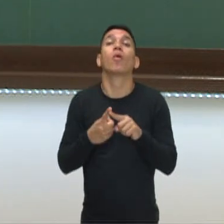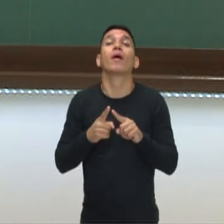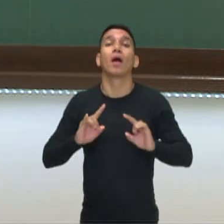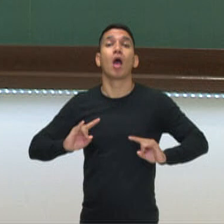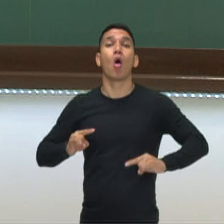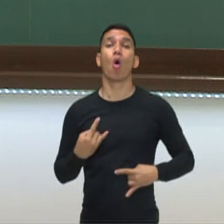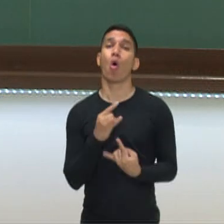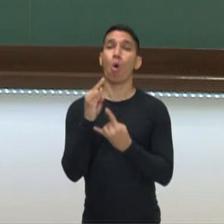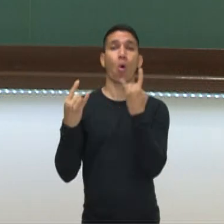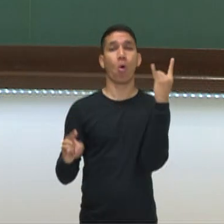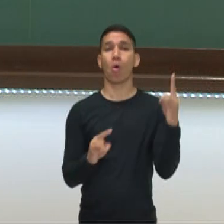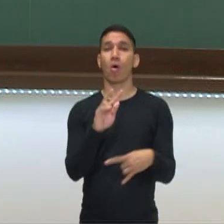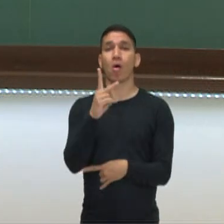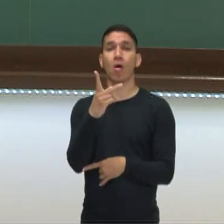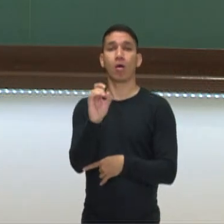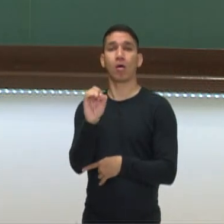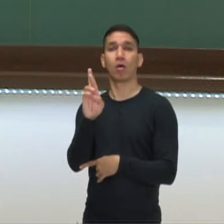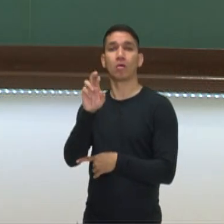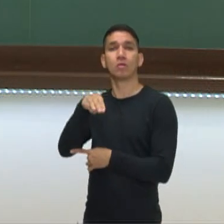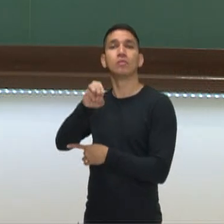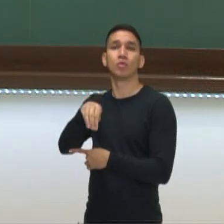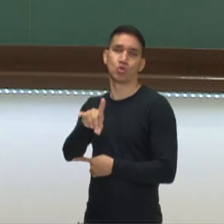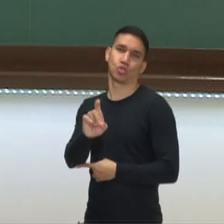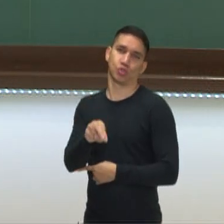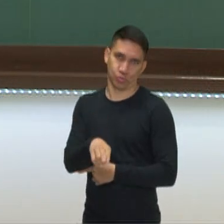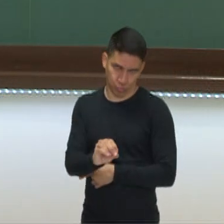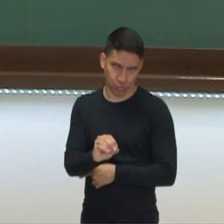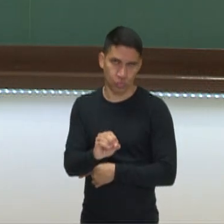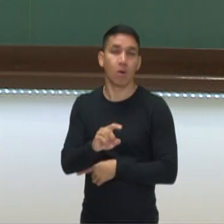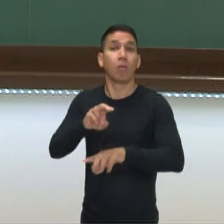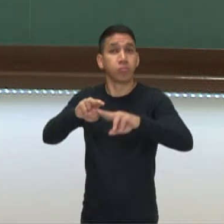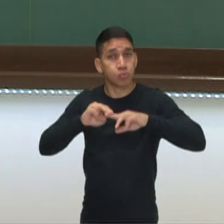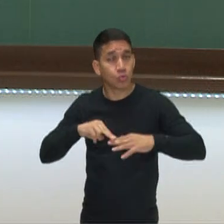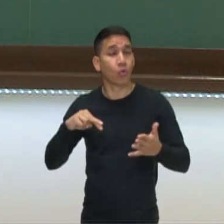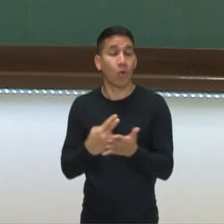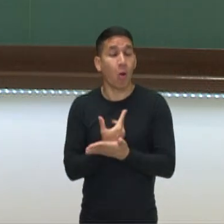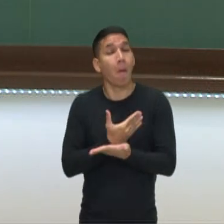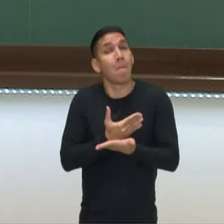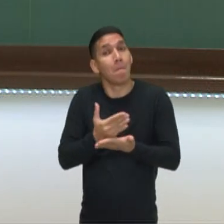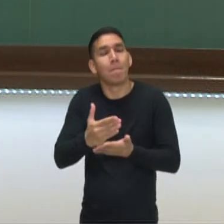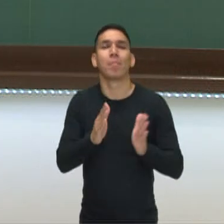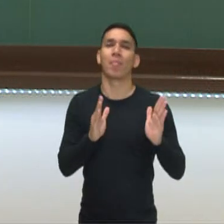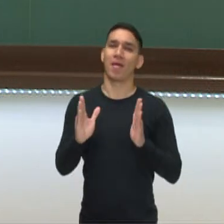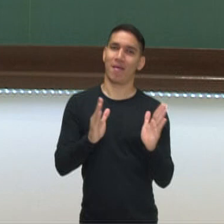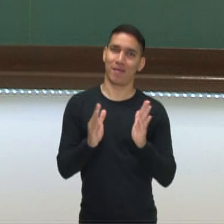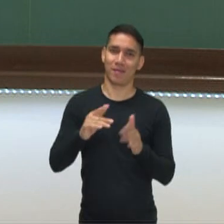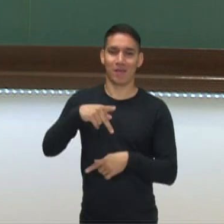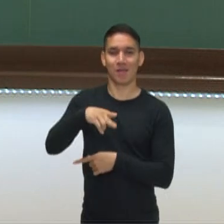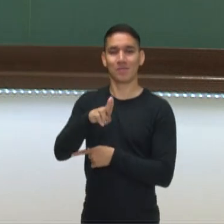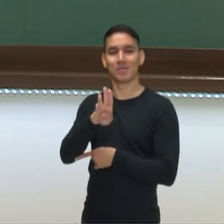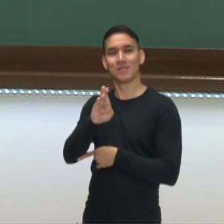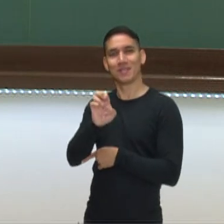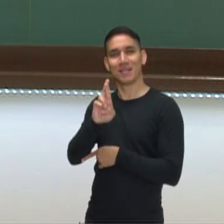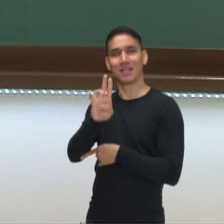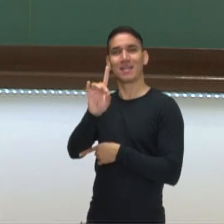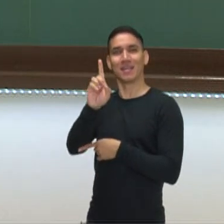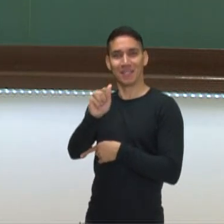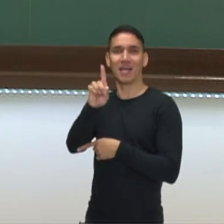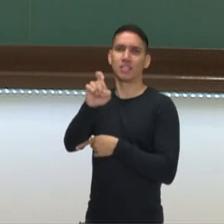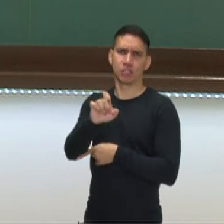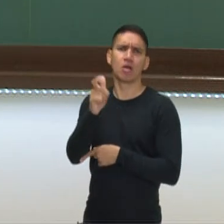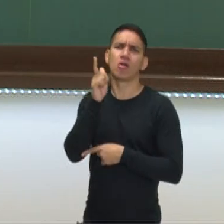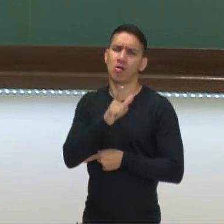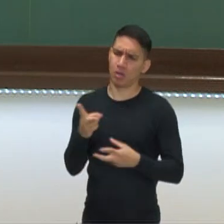passa a produzir mais quando entramos, então, na puberdade. Então, dá para diferenciar ainda criança, menino de